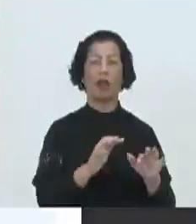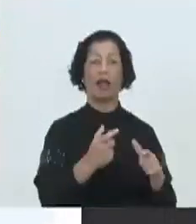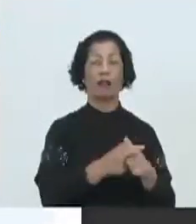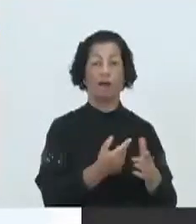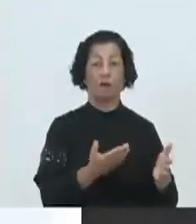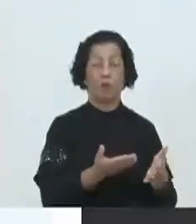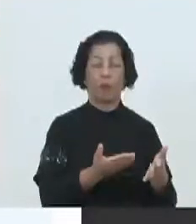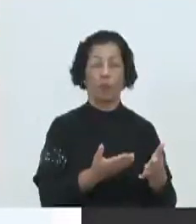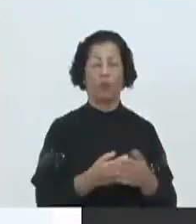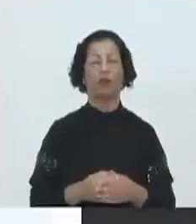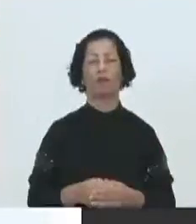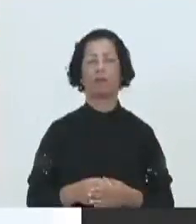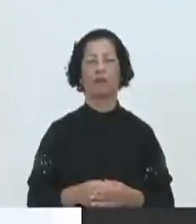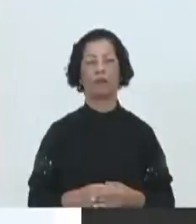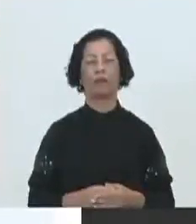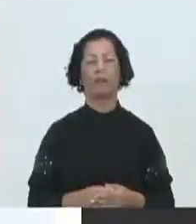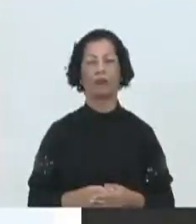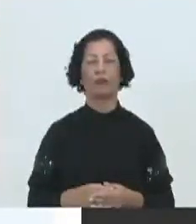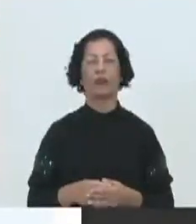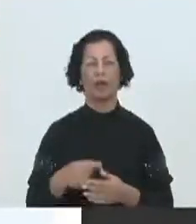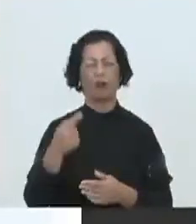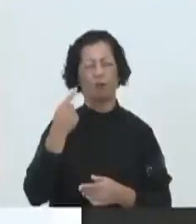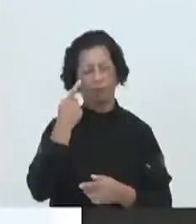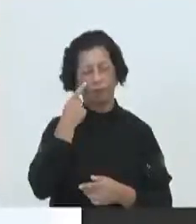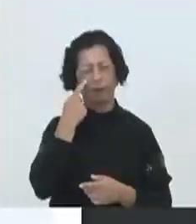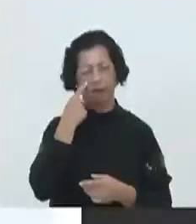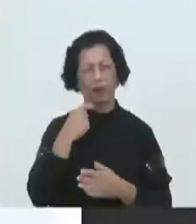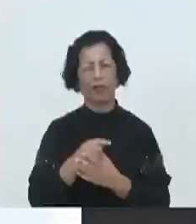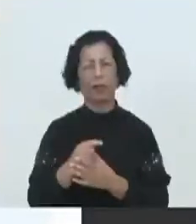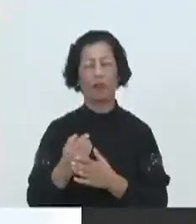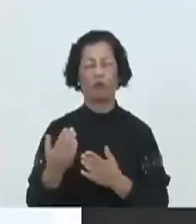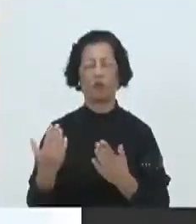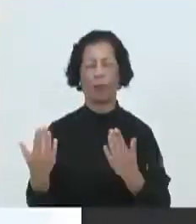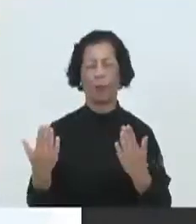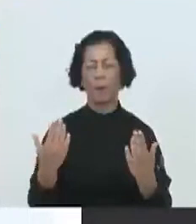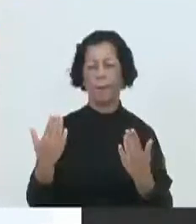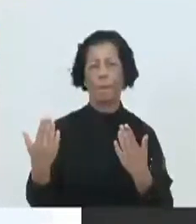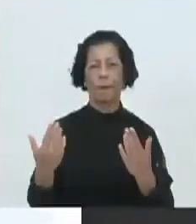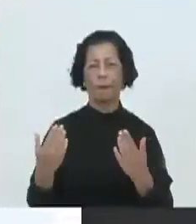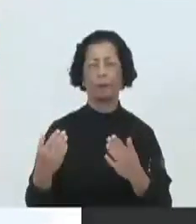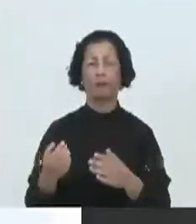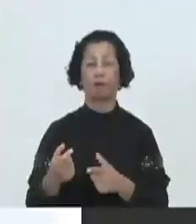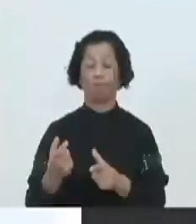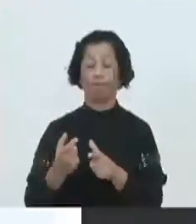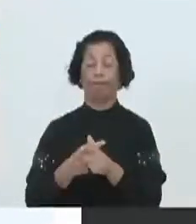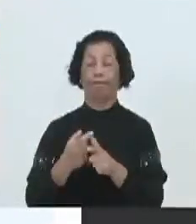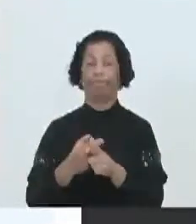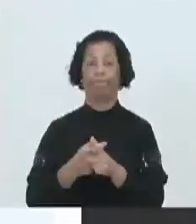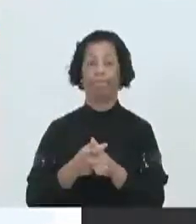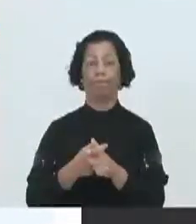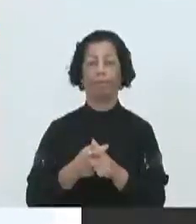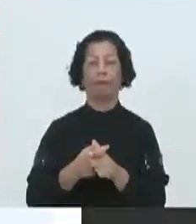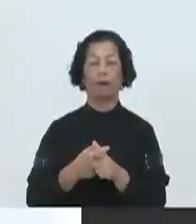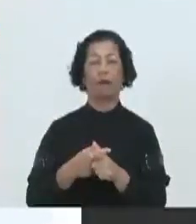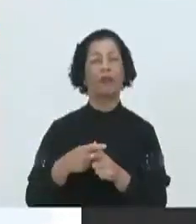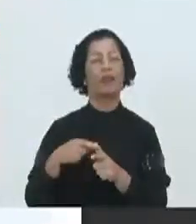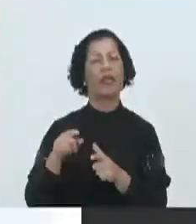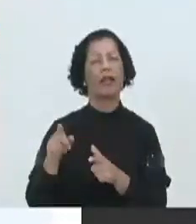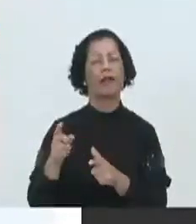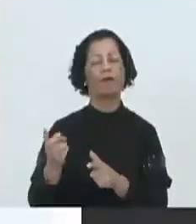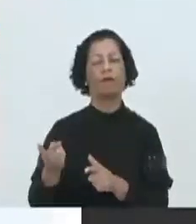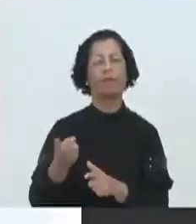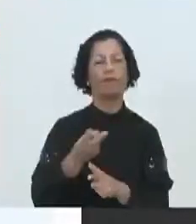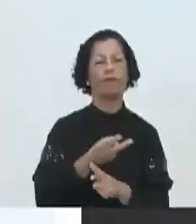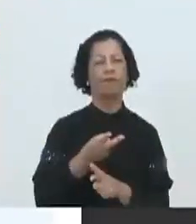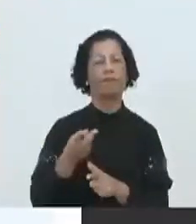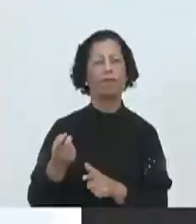essa apuração lá no resultado nominal mas aqui a gente vai ver a dívida frente à receita corrente líquida para saber se ela atende aos